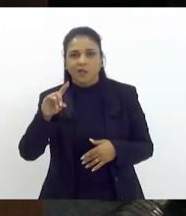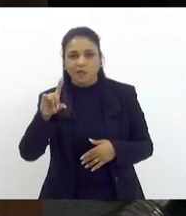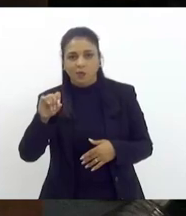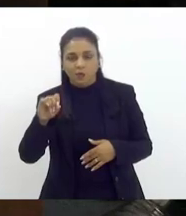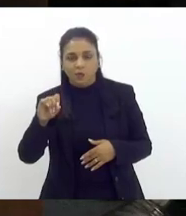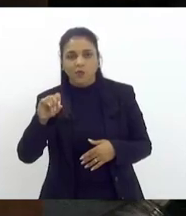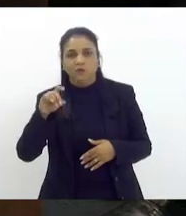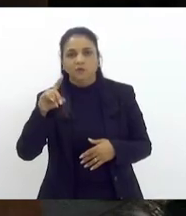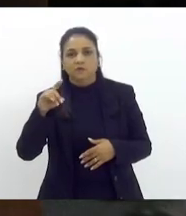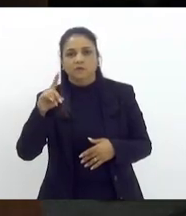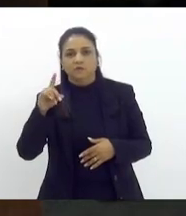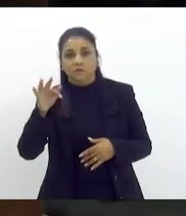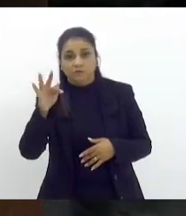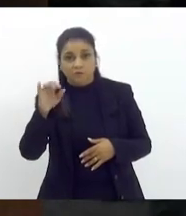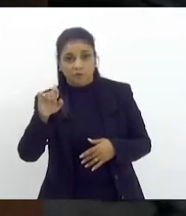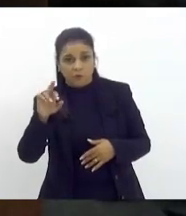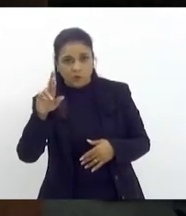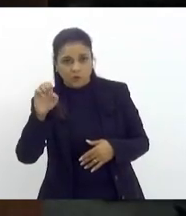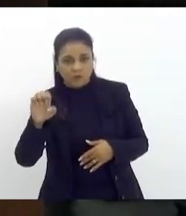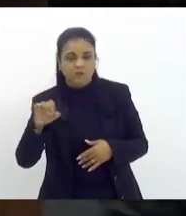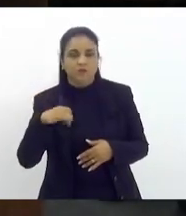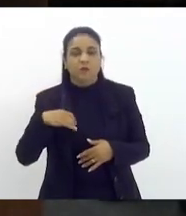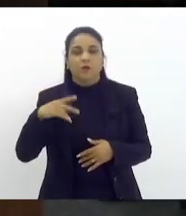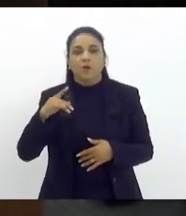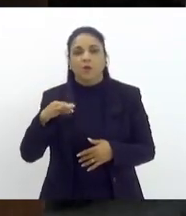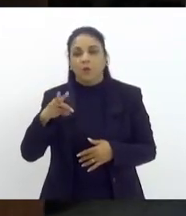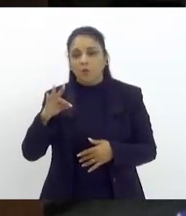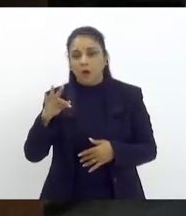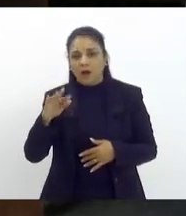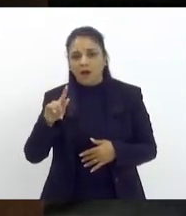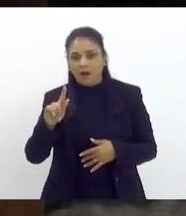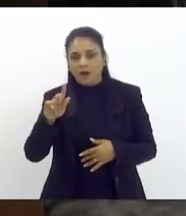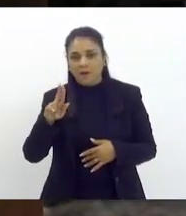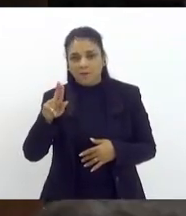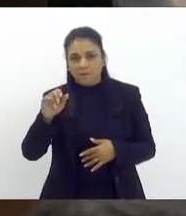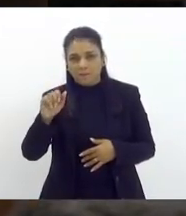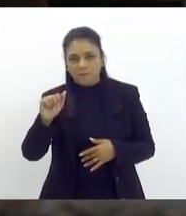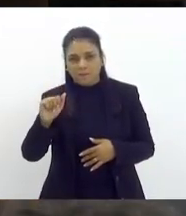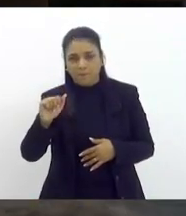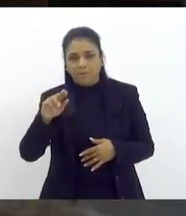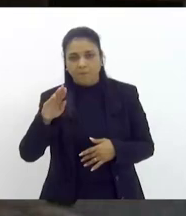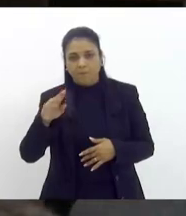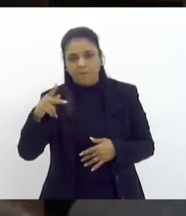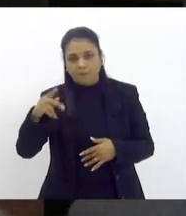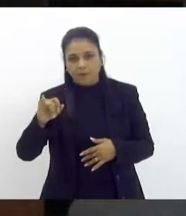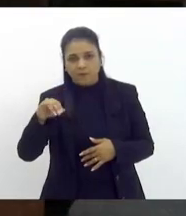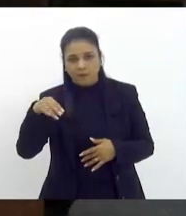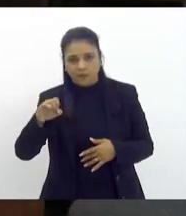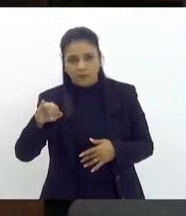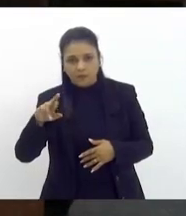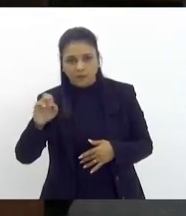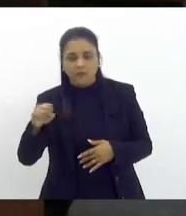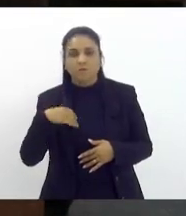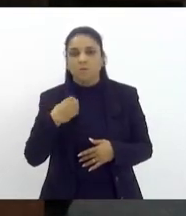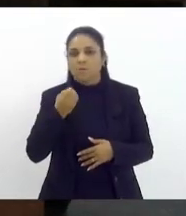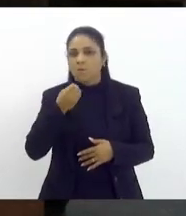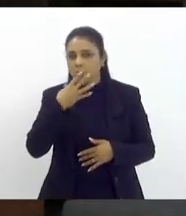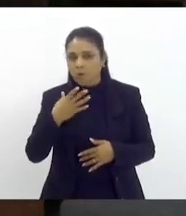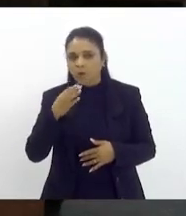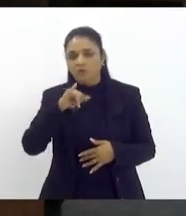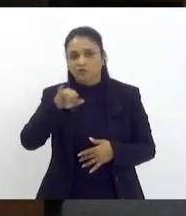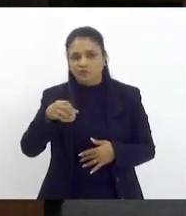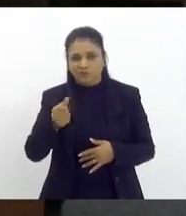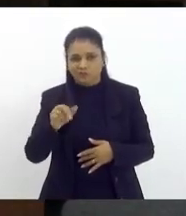Levi Gasparian Guapimirim São José do Vale do Rio Preto Bom Jardim Santa Maria Madalena